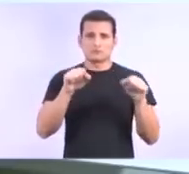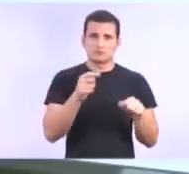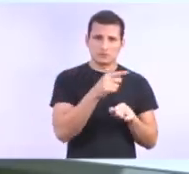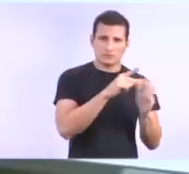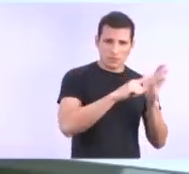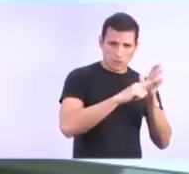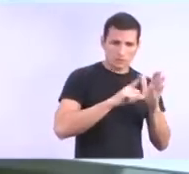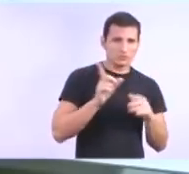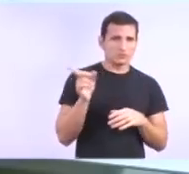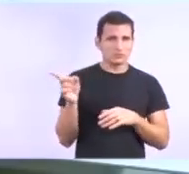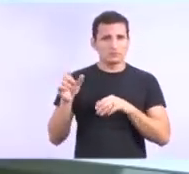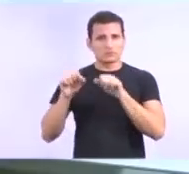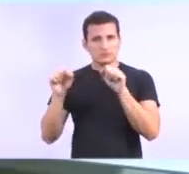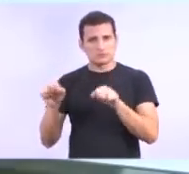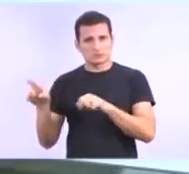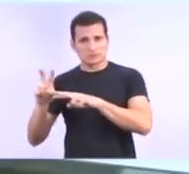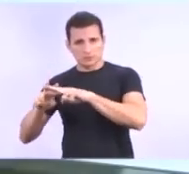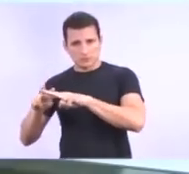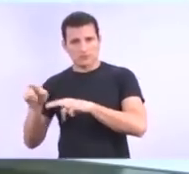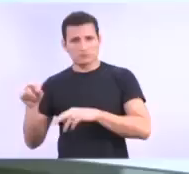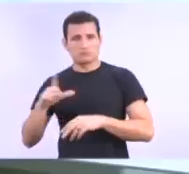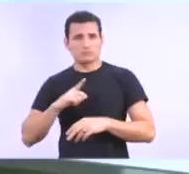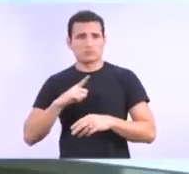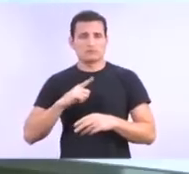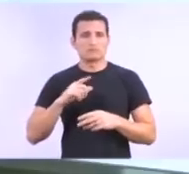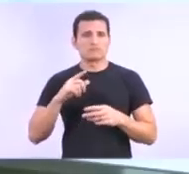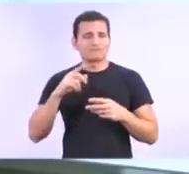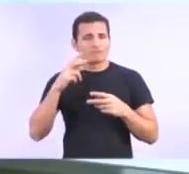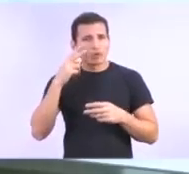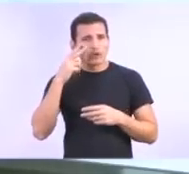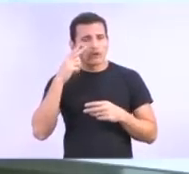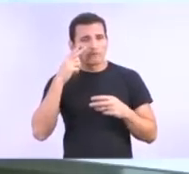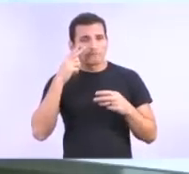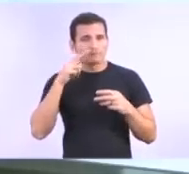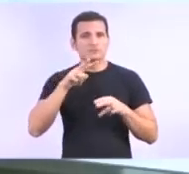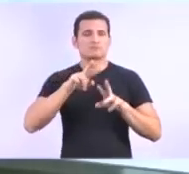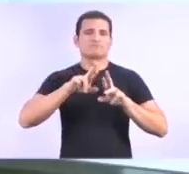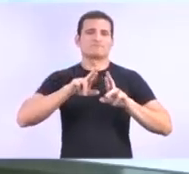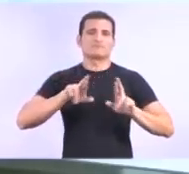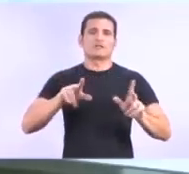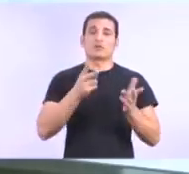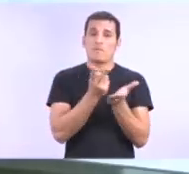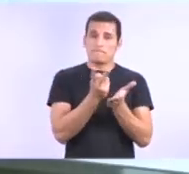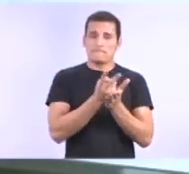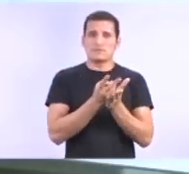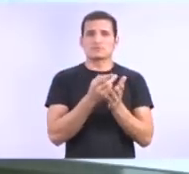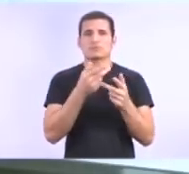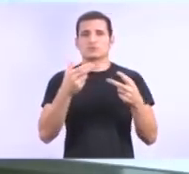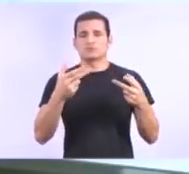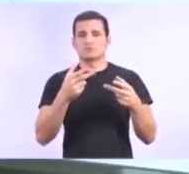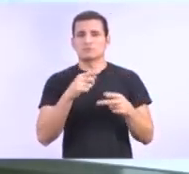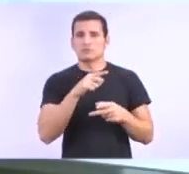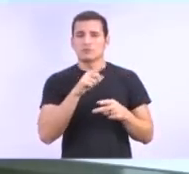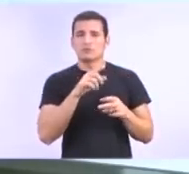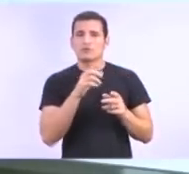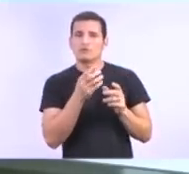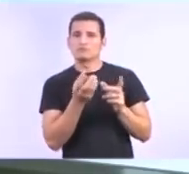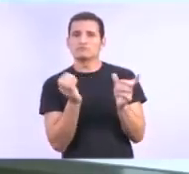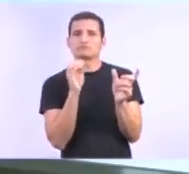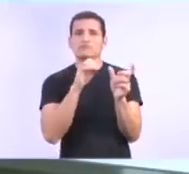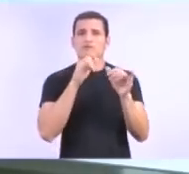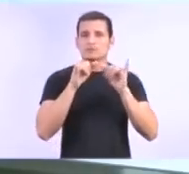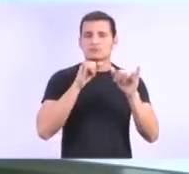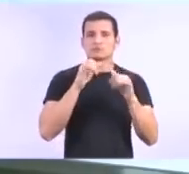desenvolveu o sistema da cadeia, ele teve uma visão diferente do mesmo objeto. Ele abstraiu informações diferentes